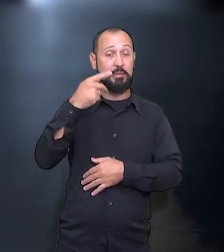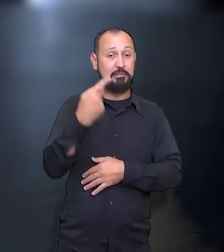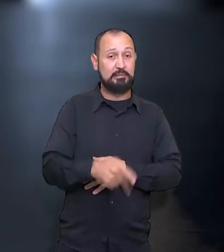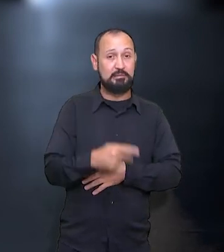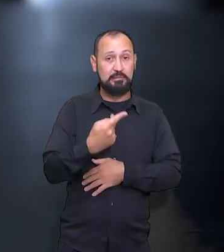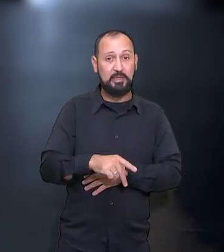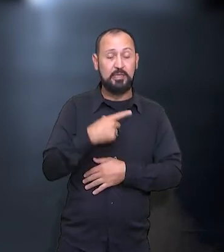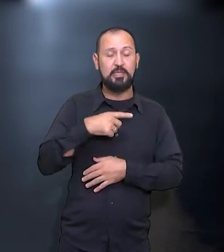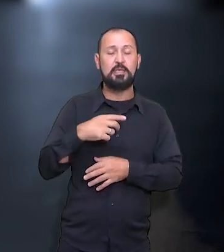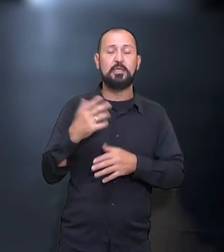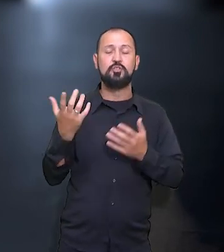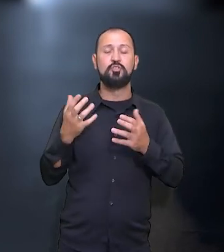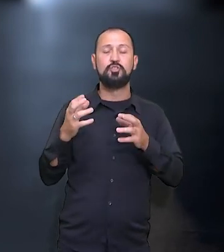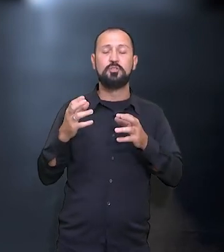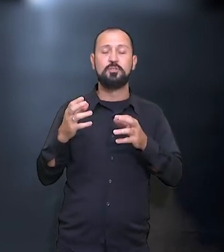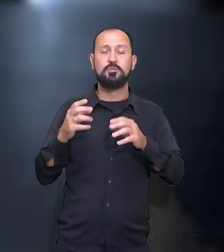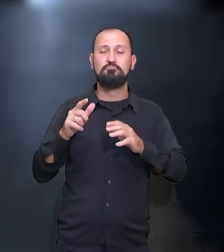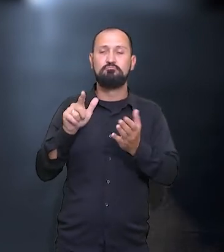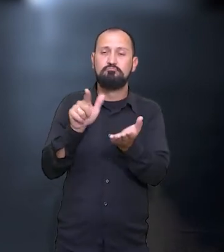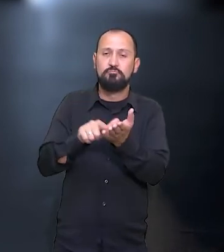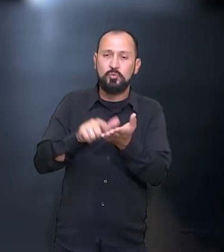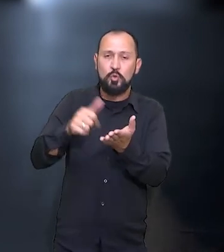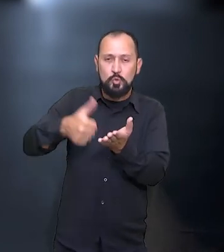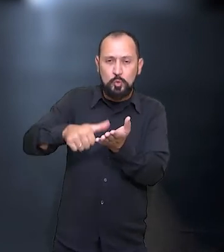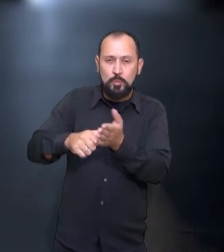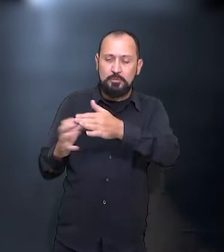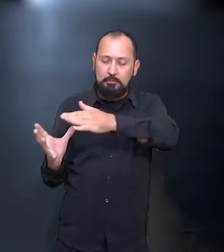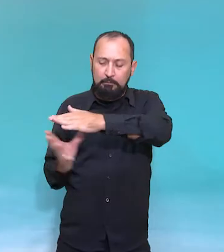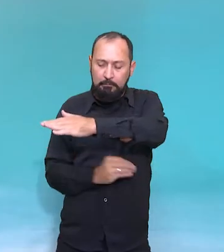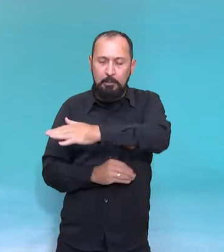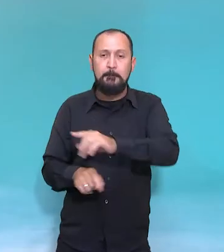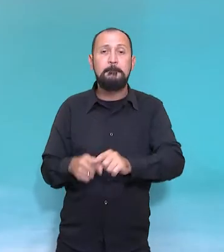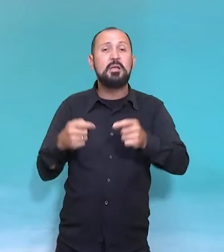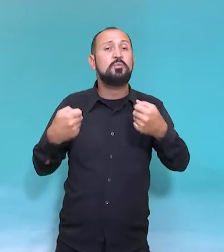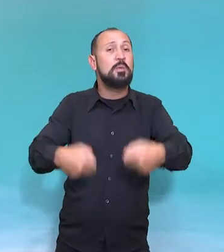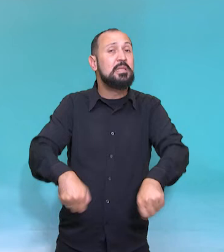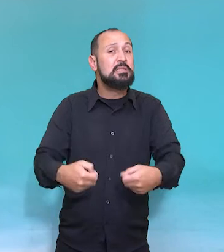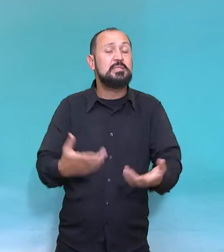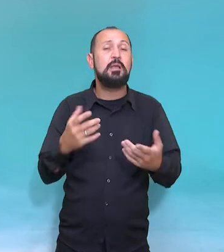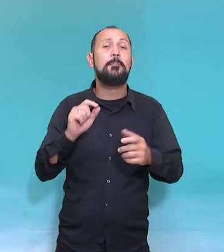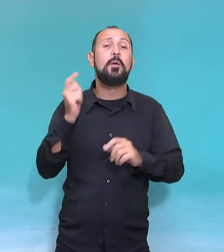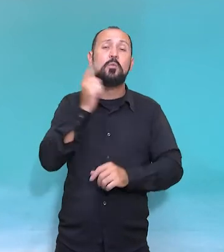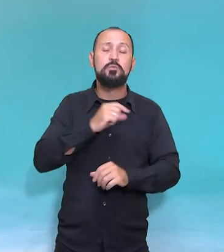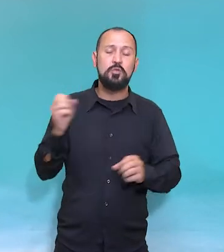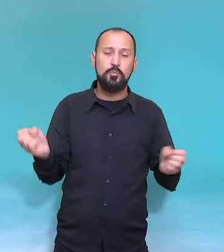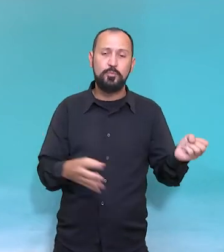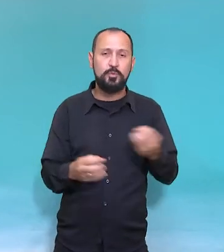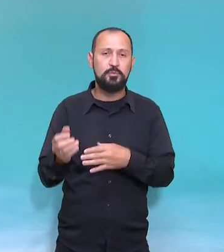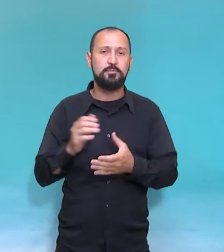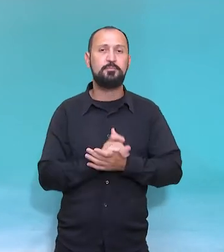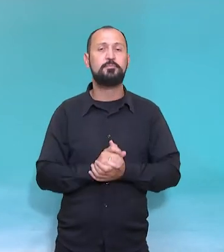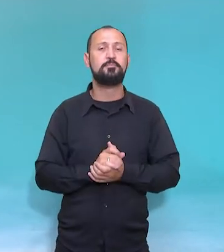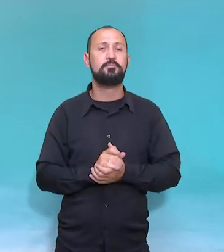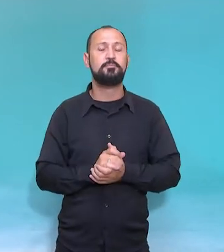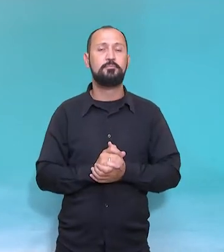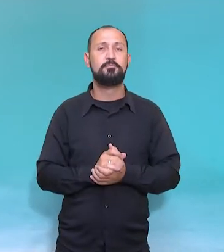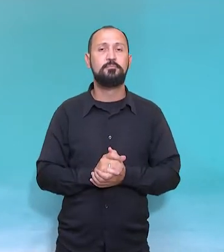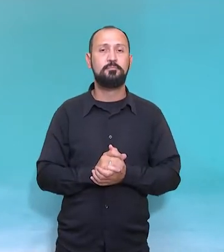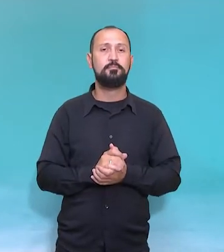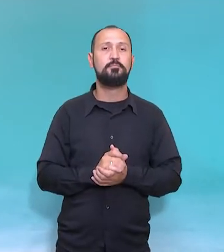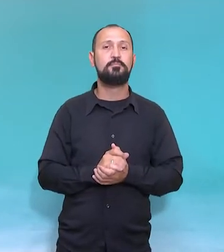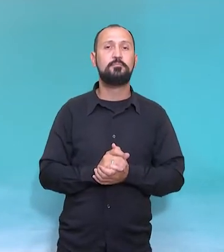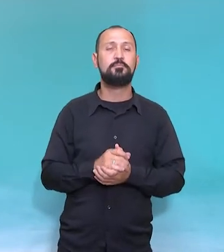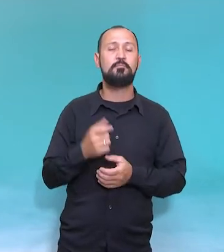não só local de digitalização, mas também uma exigência internacional e uma necessidade para se modernizar. Quer dizer, isso